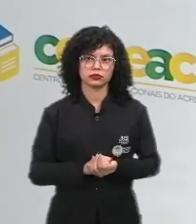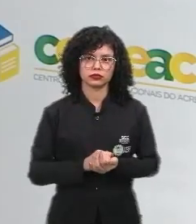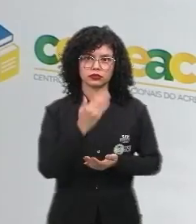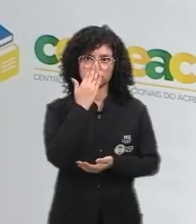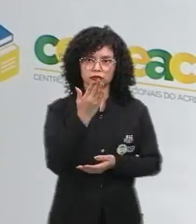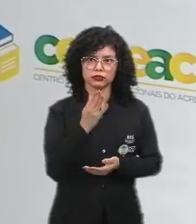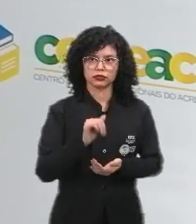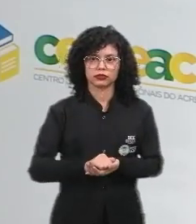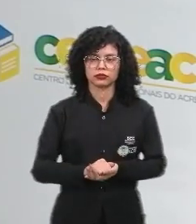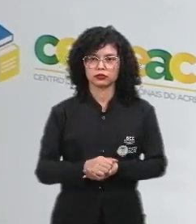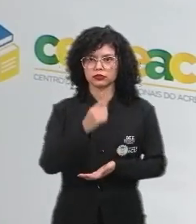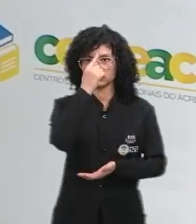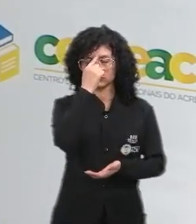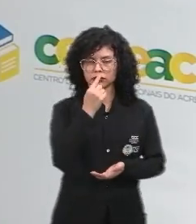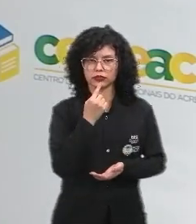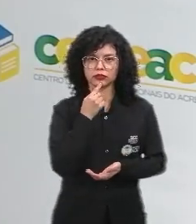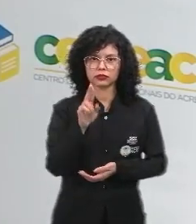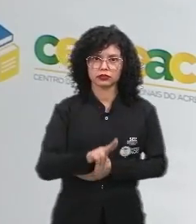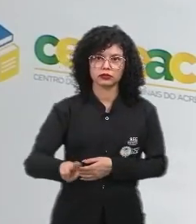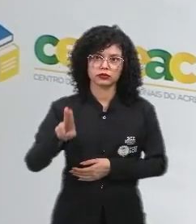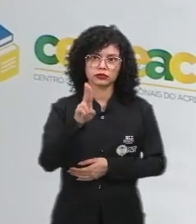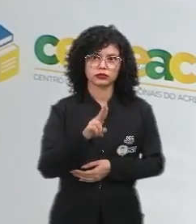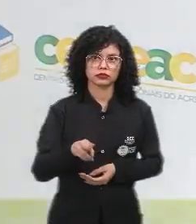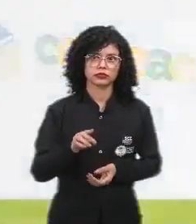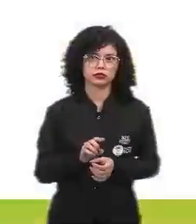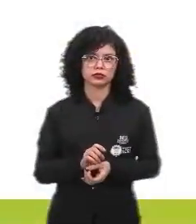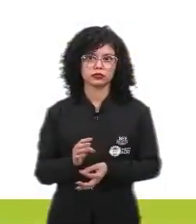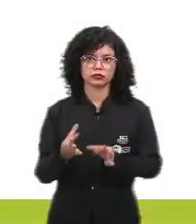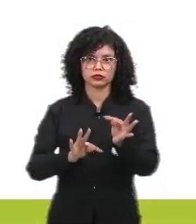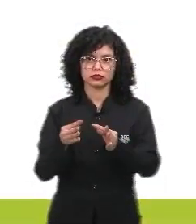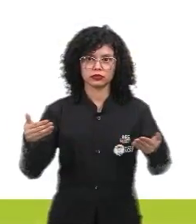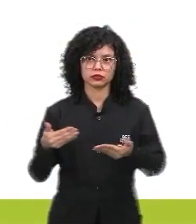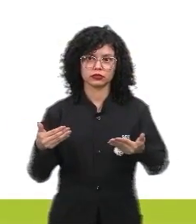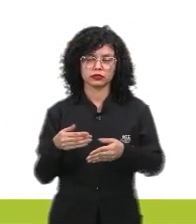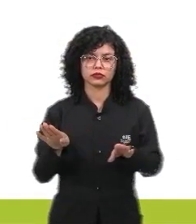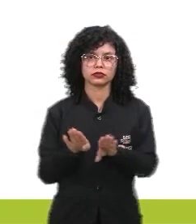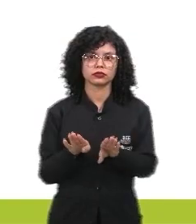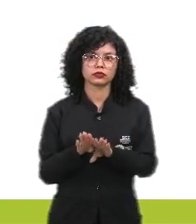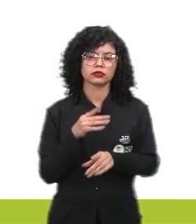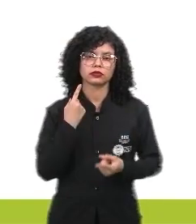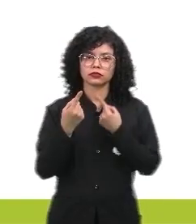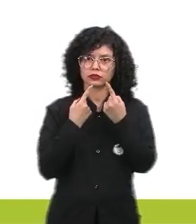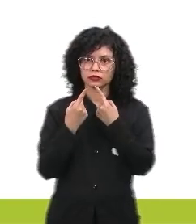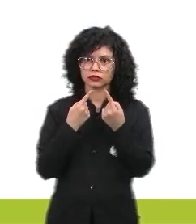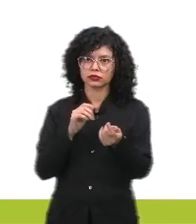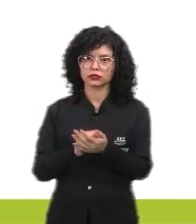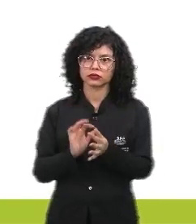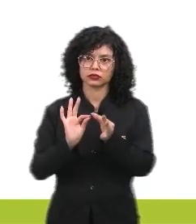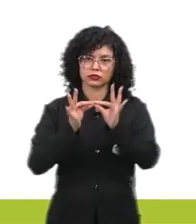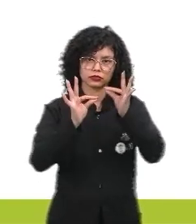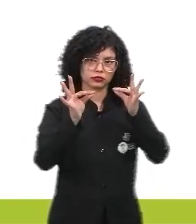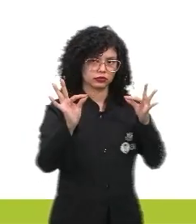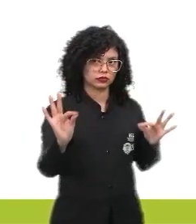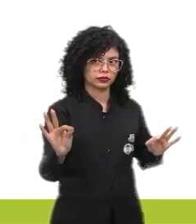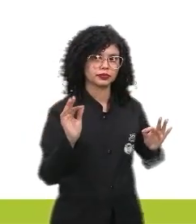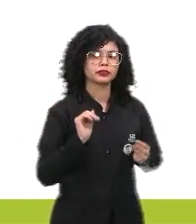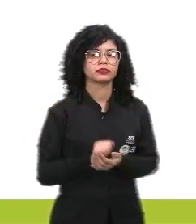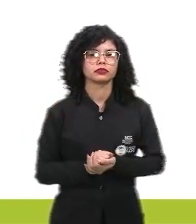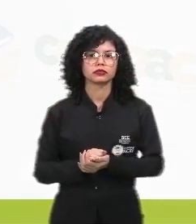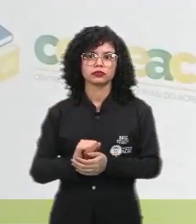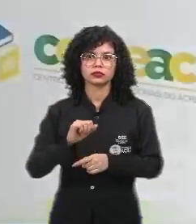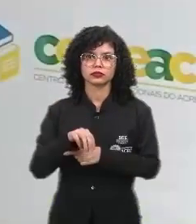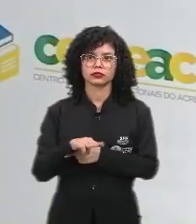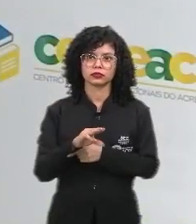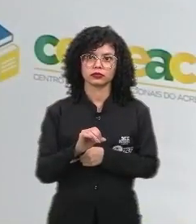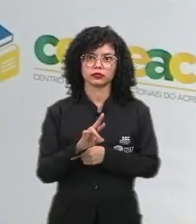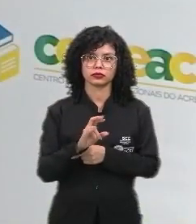centro da tela, né? Ele utilizava uma tecnologia diferente de hoje, mas também servia para comunicação a longa distância, por meio do código